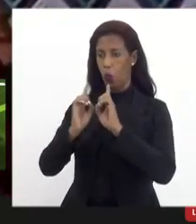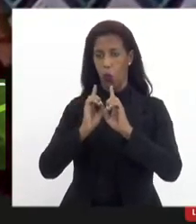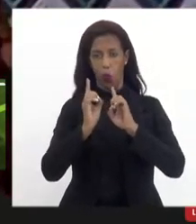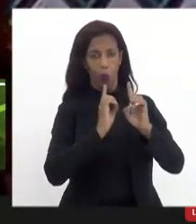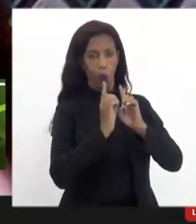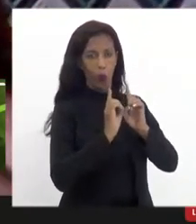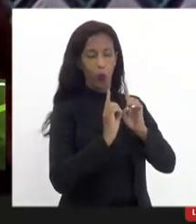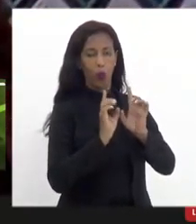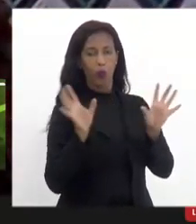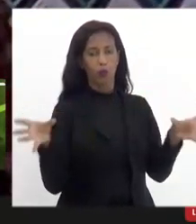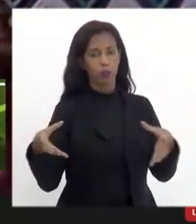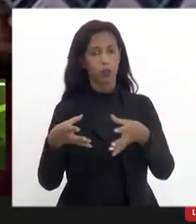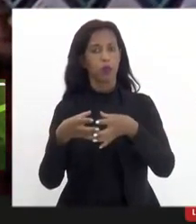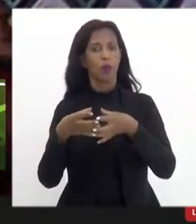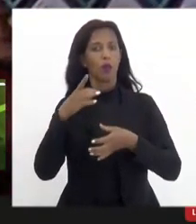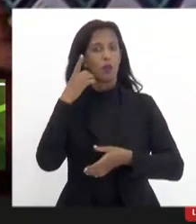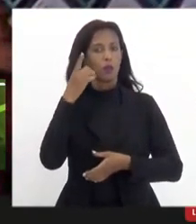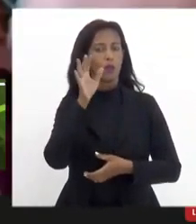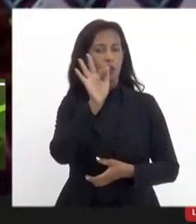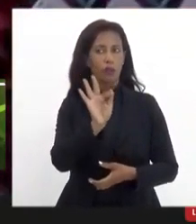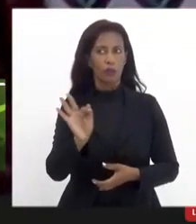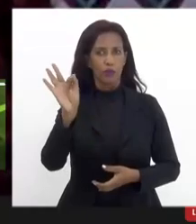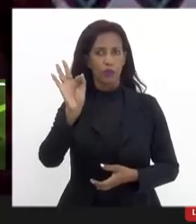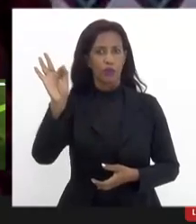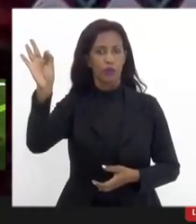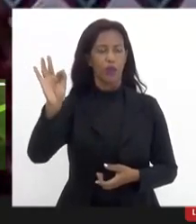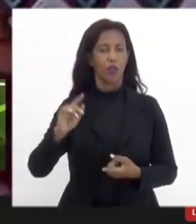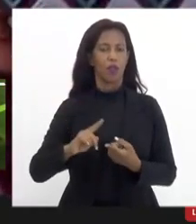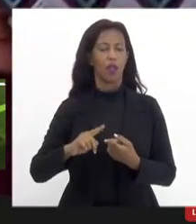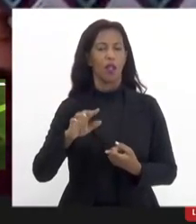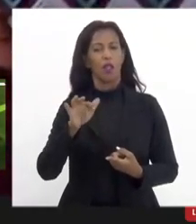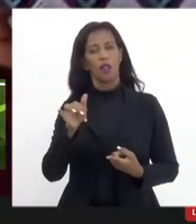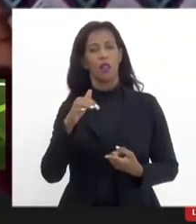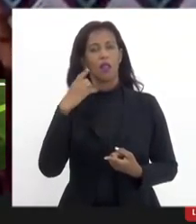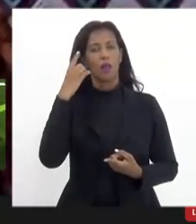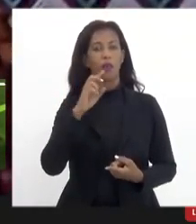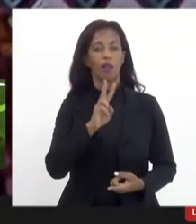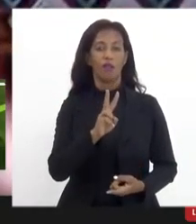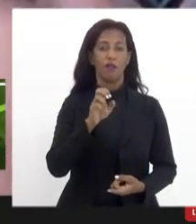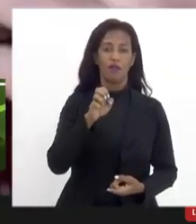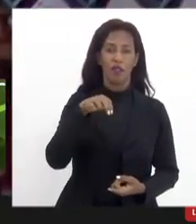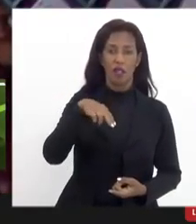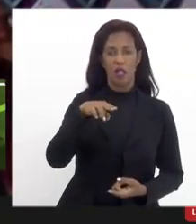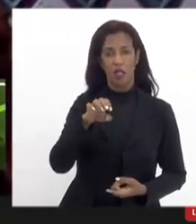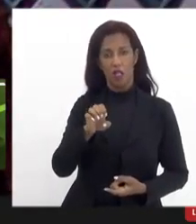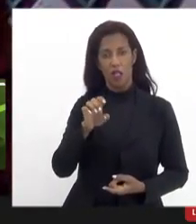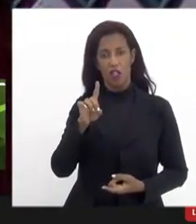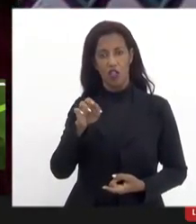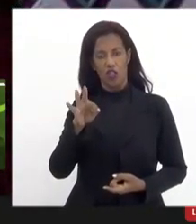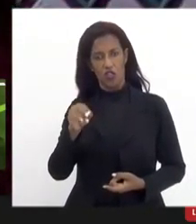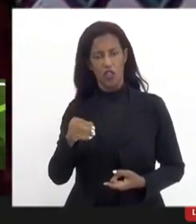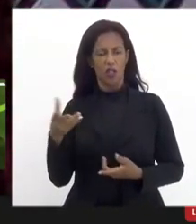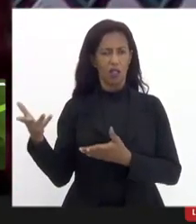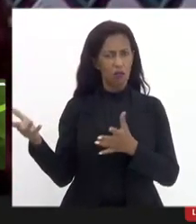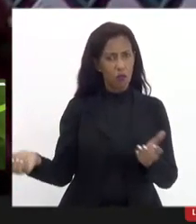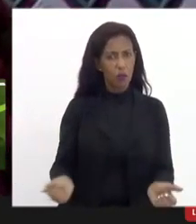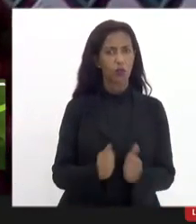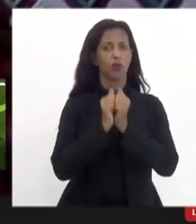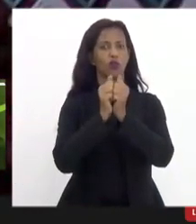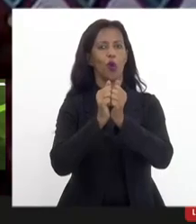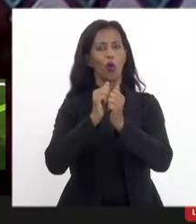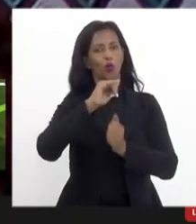com as nossas deputadas federais, né, deputada Talíria Petrone, deputada Benedita, que estiveram lá